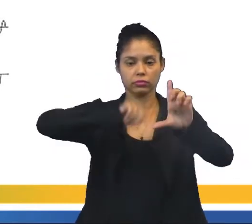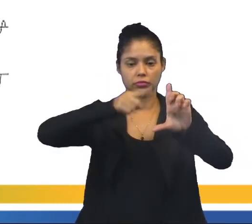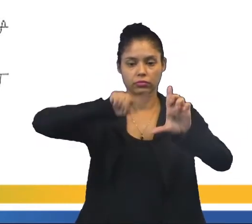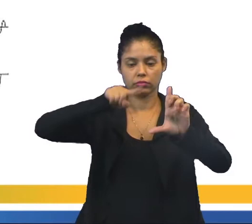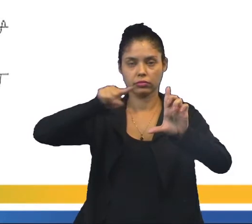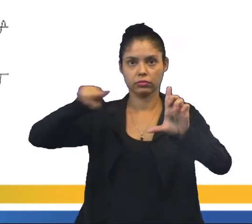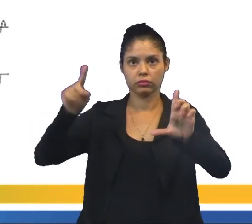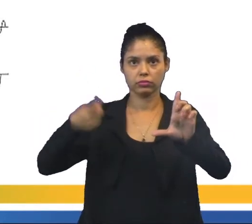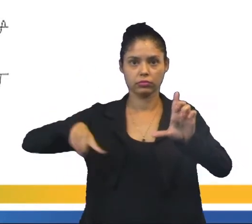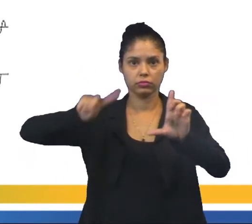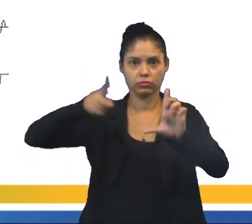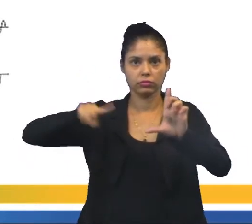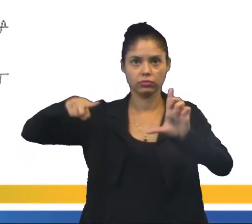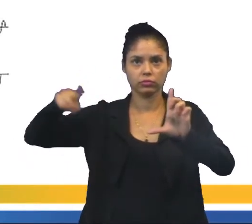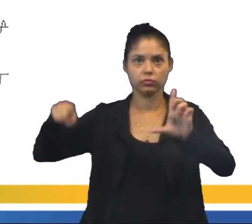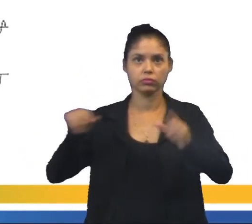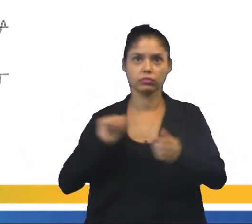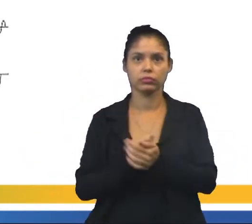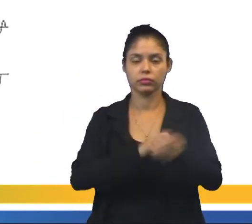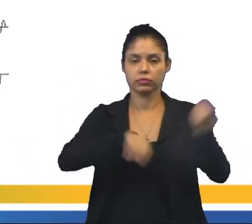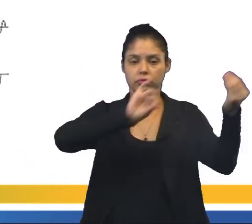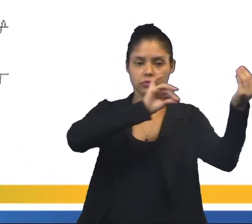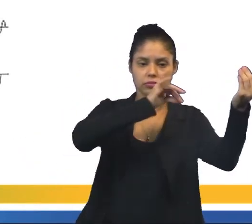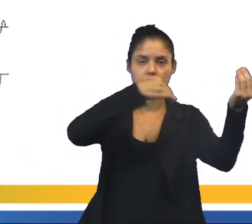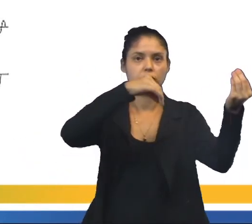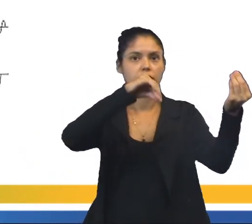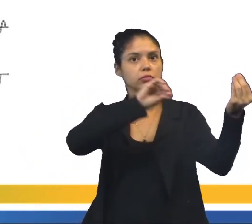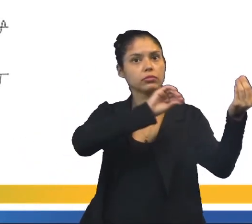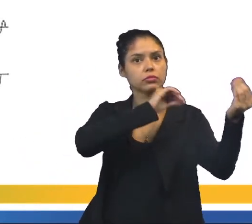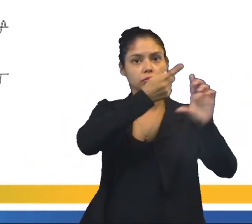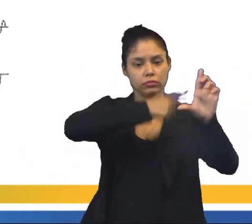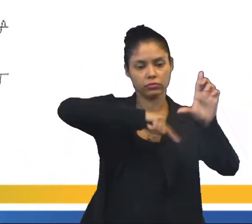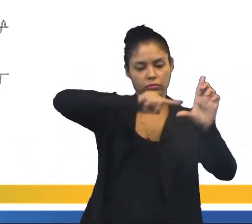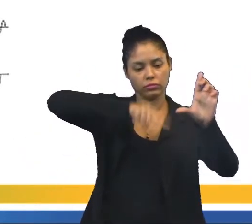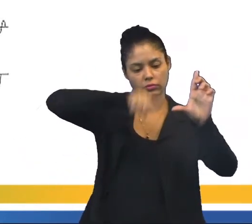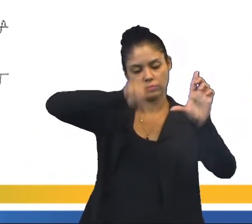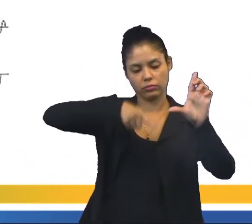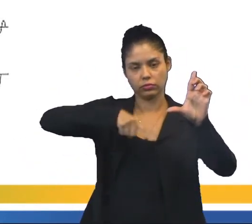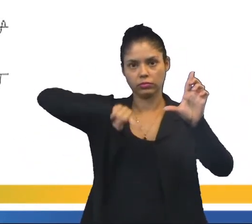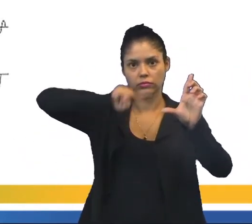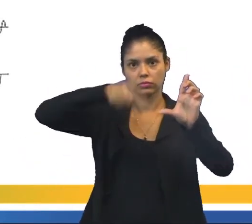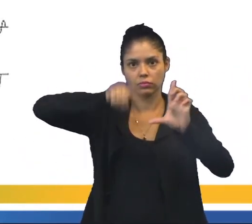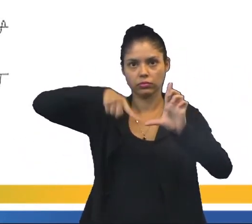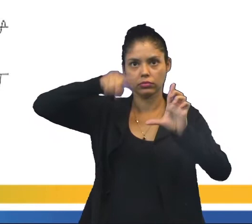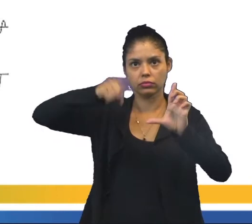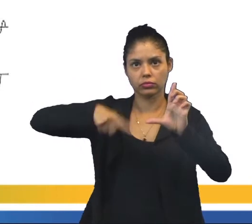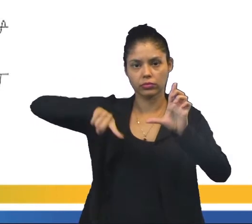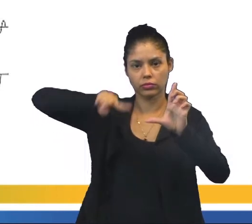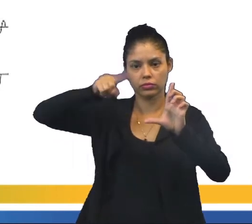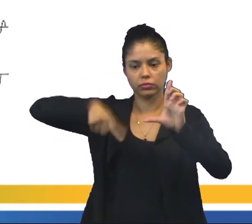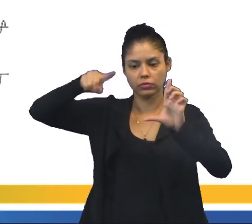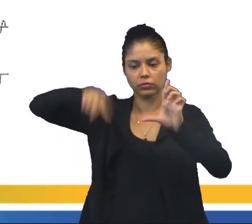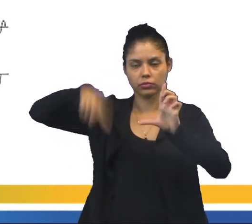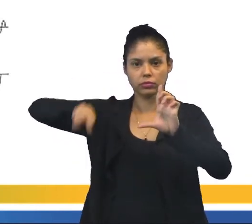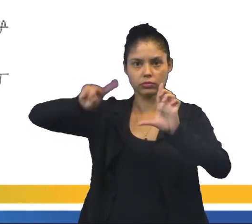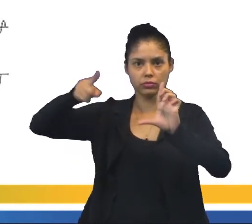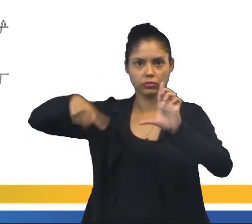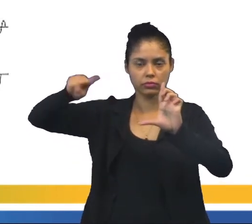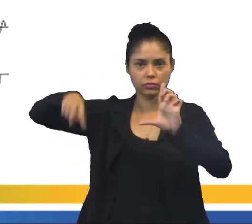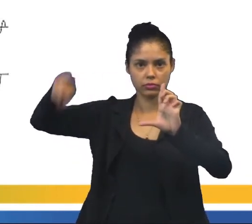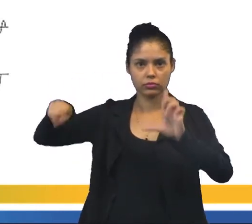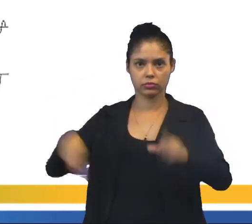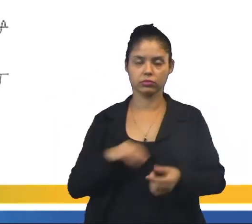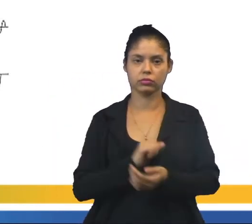voz ali e o violino, a hondura ali, a proporção, a intensidade que o som está se propagando, as ondas sonoras,